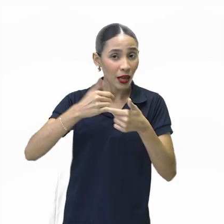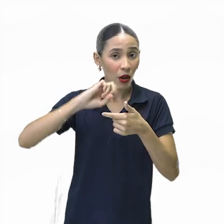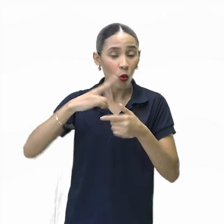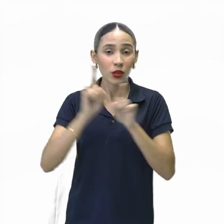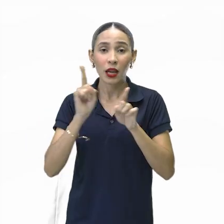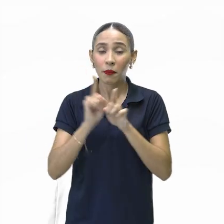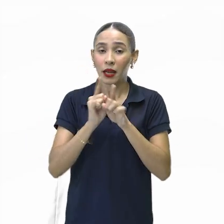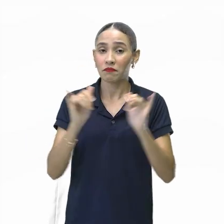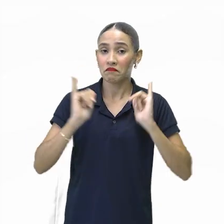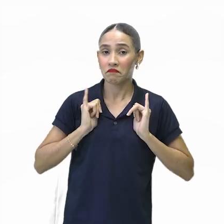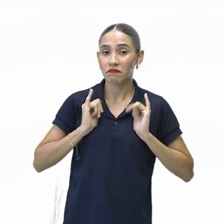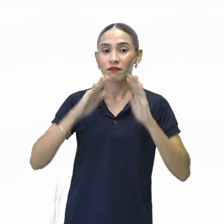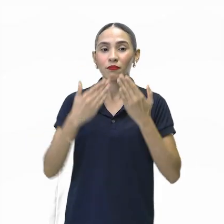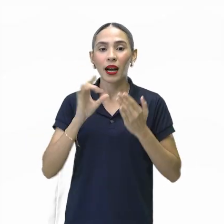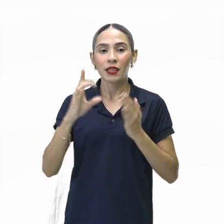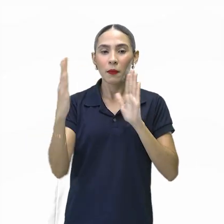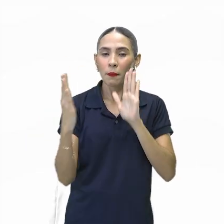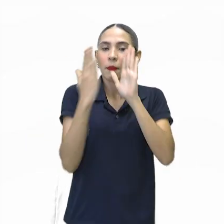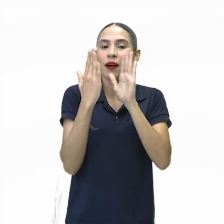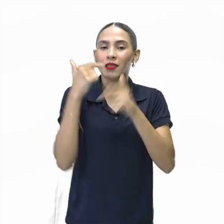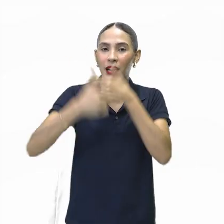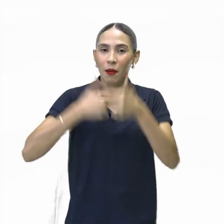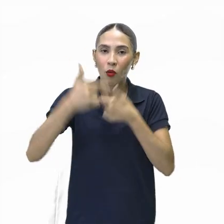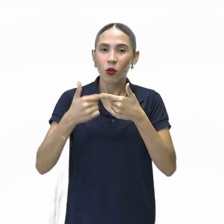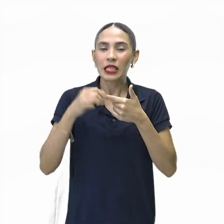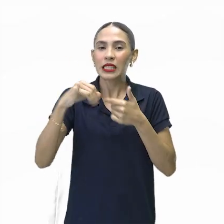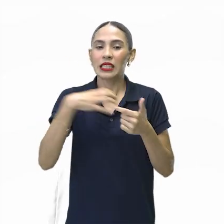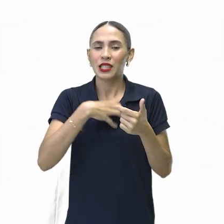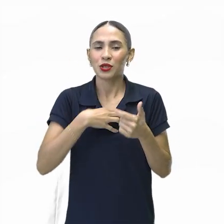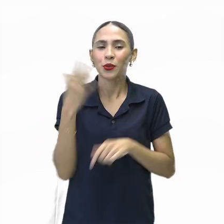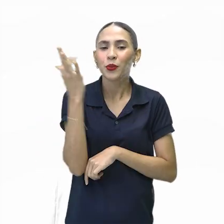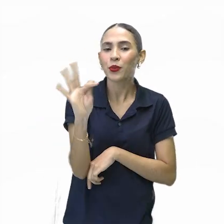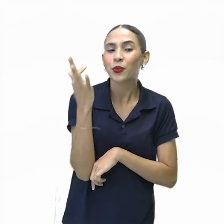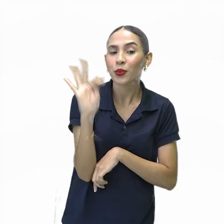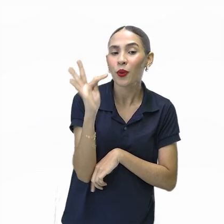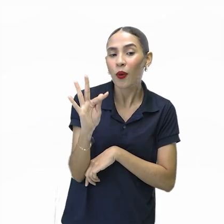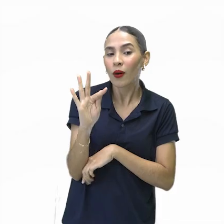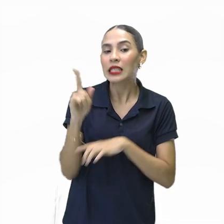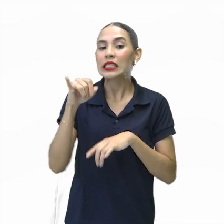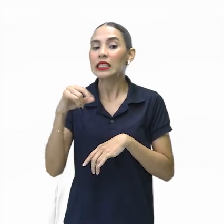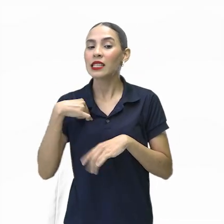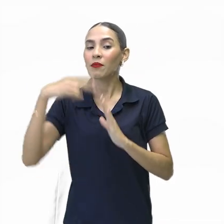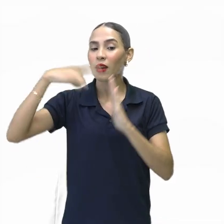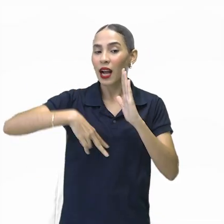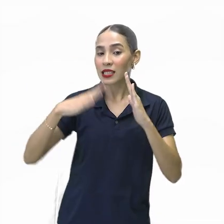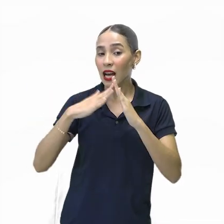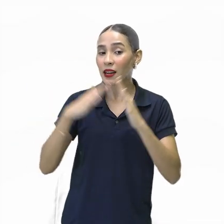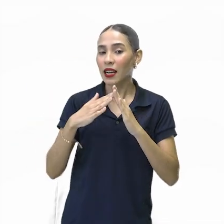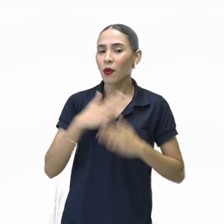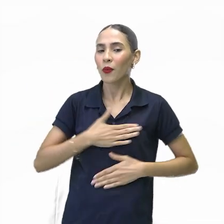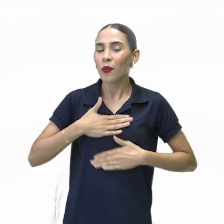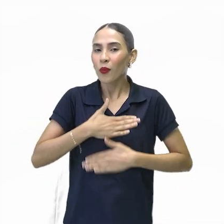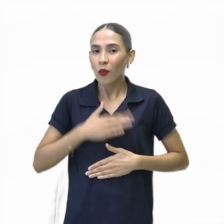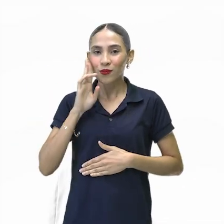é à toa, na cara do lutador, quando está sentindo dor, se ler na casa de alguém o